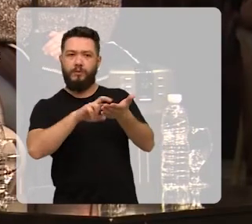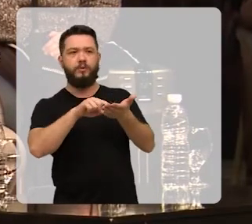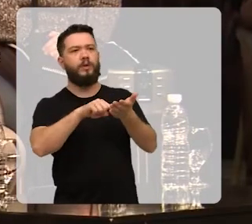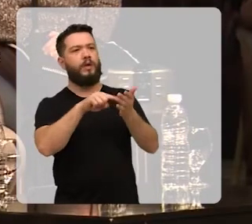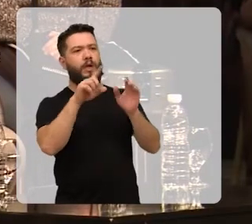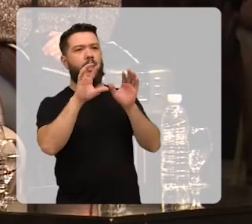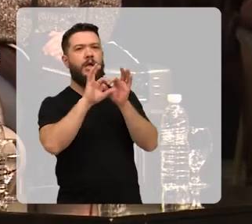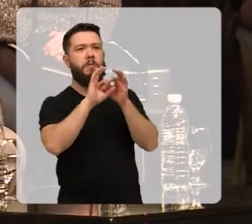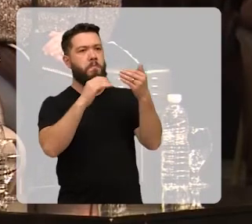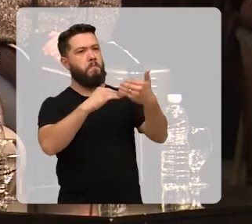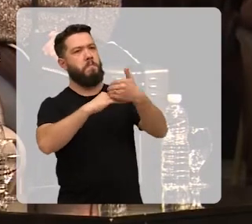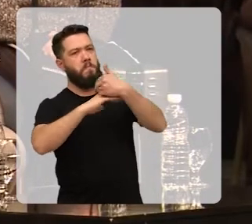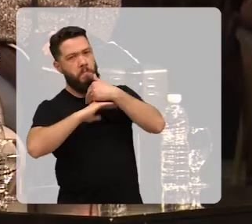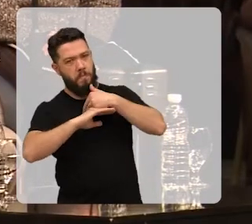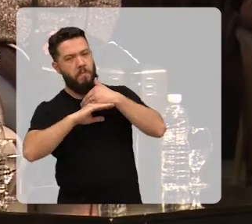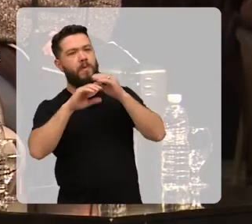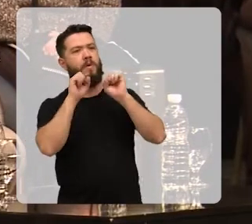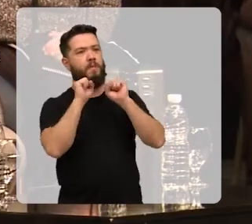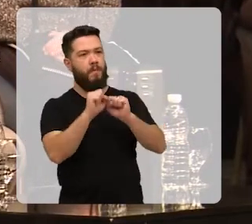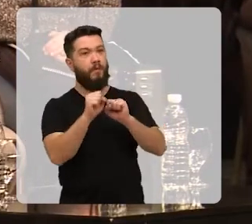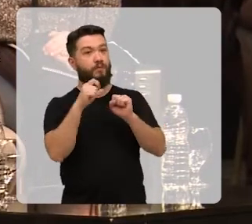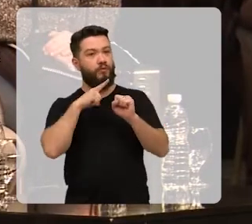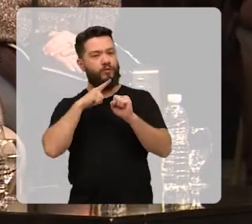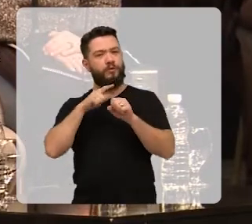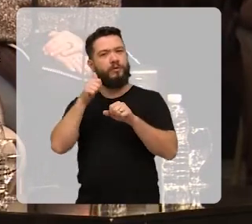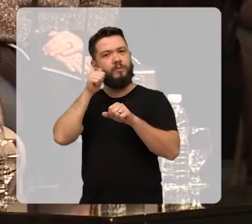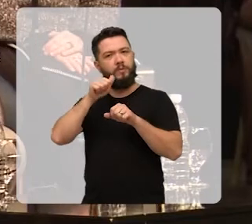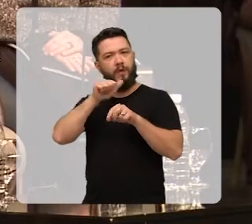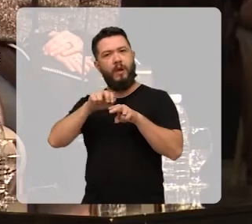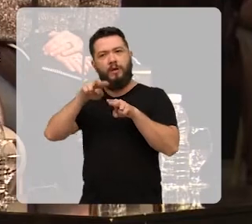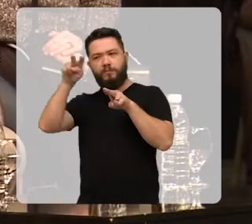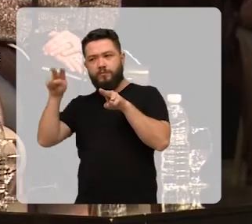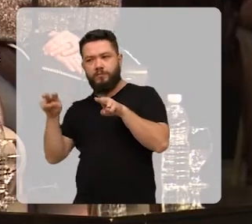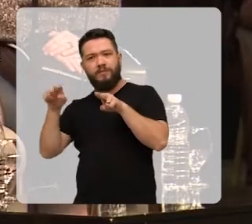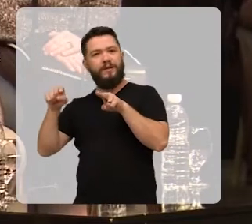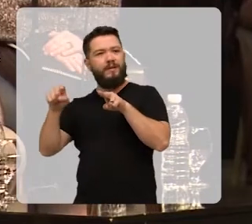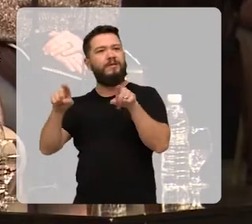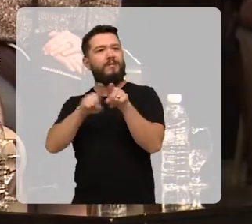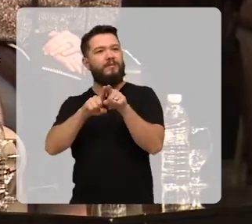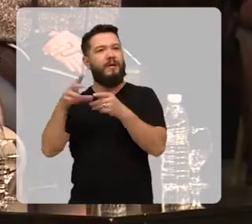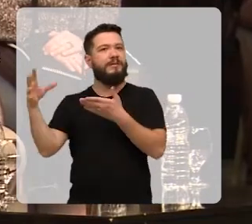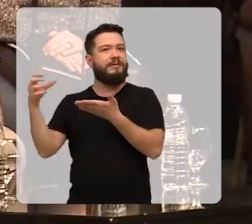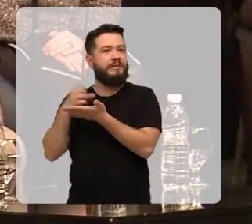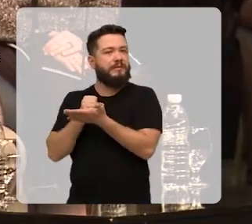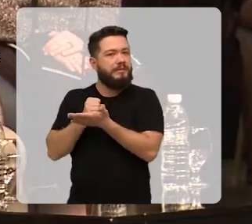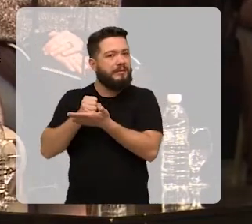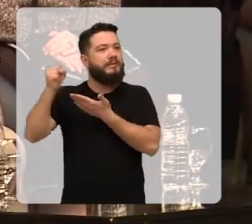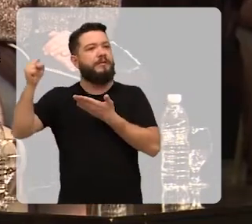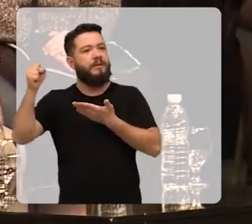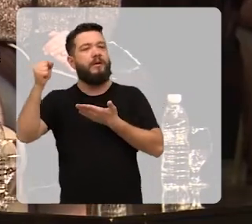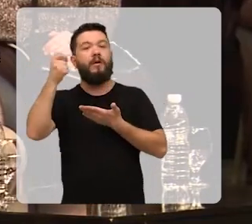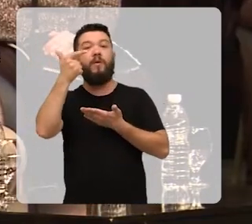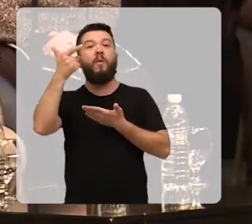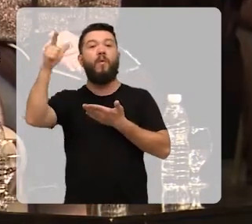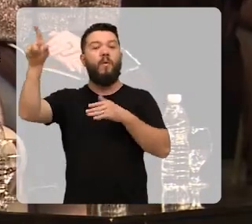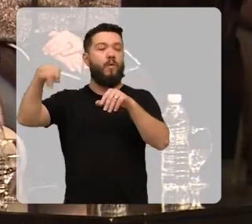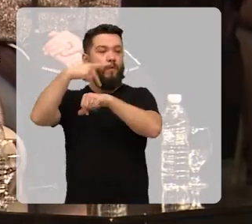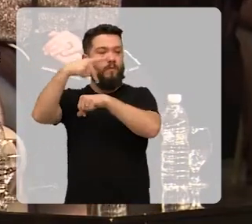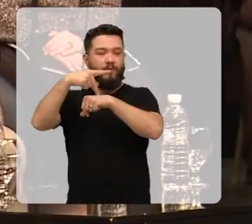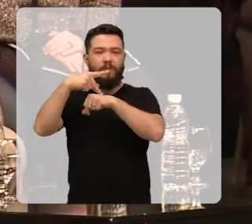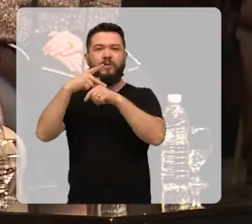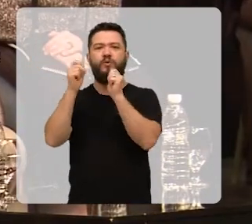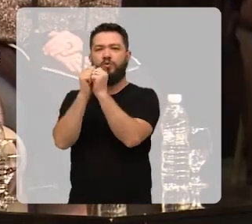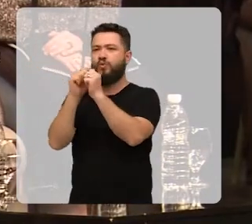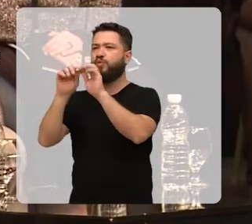era uma moça que foi deportada de Vesterbork para Vesterbork para Birkenau junto com sua esposa e